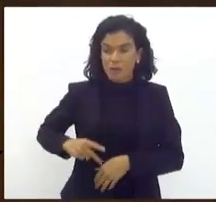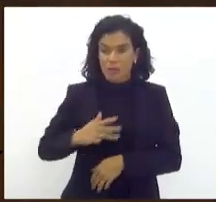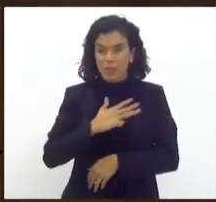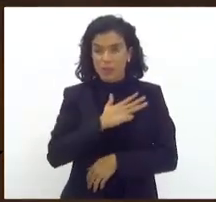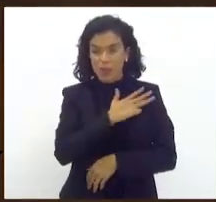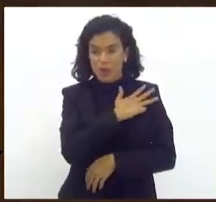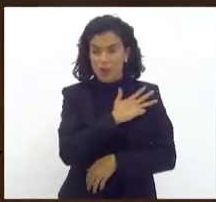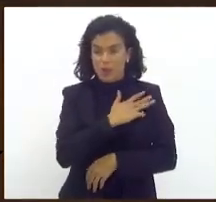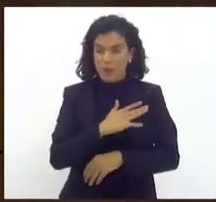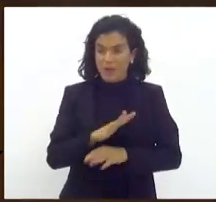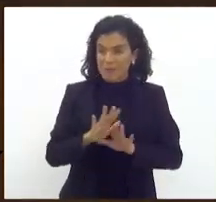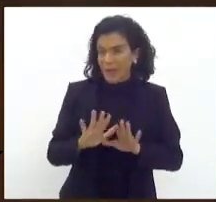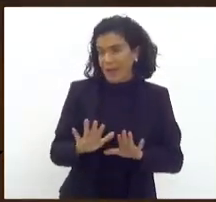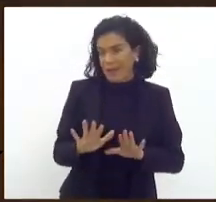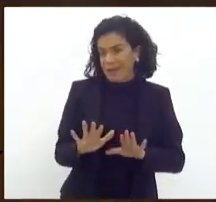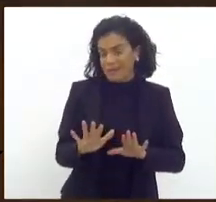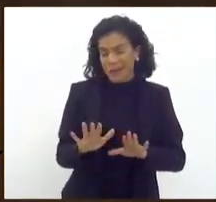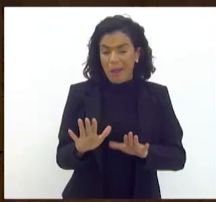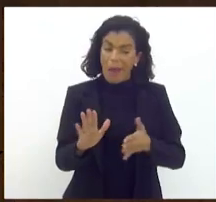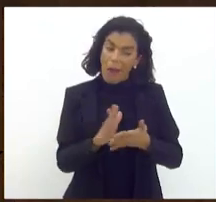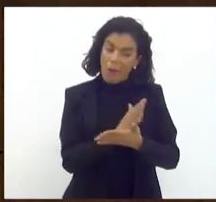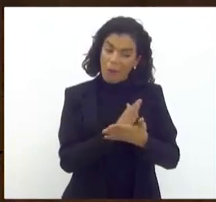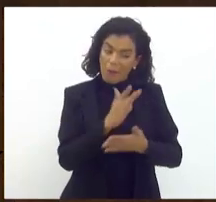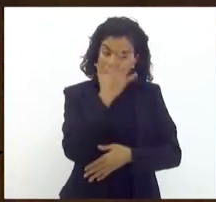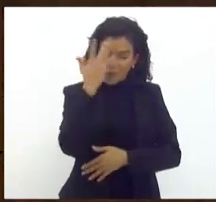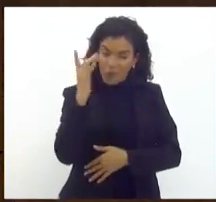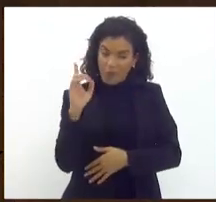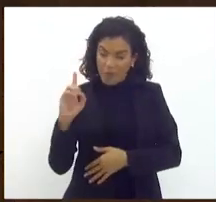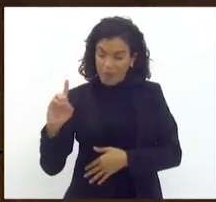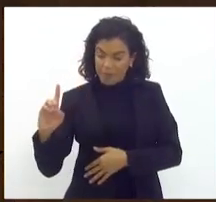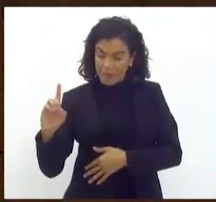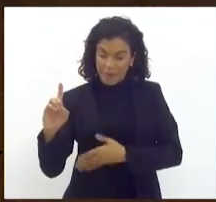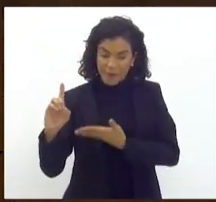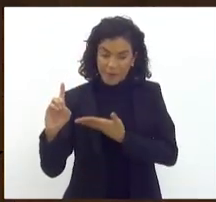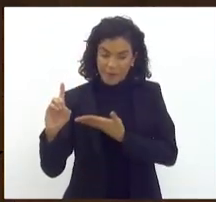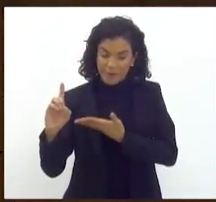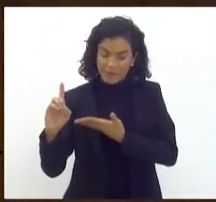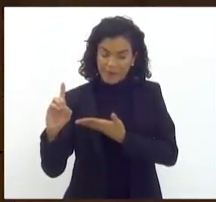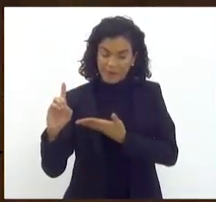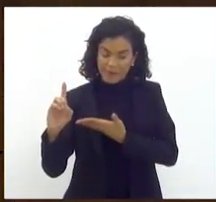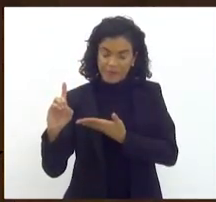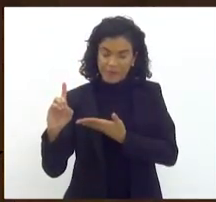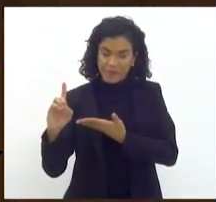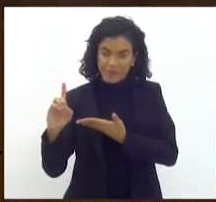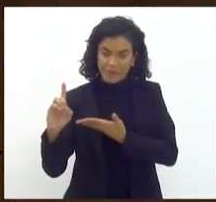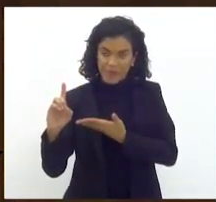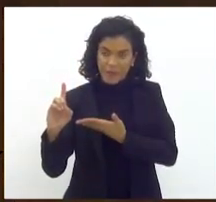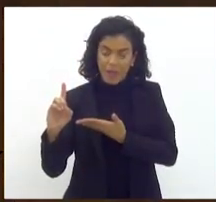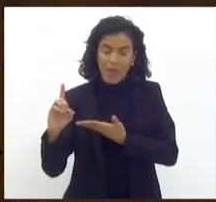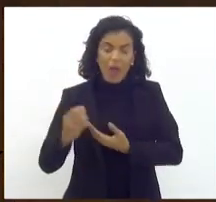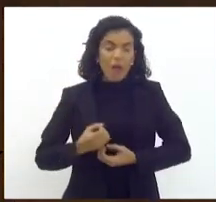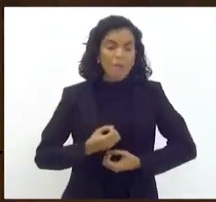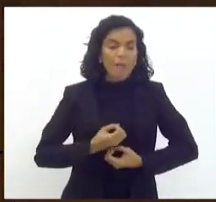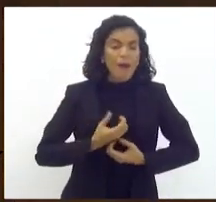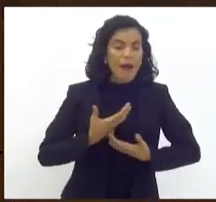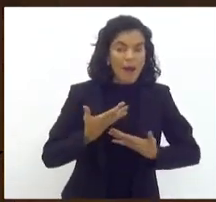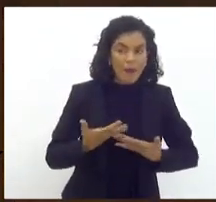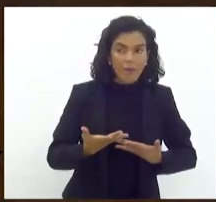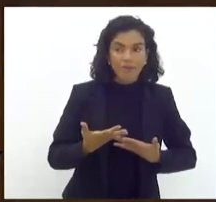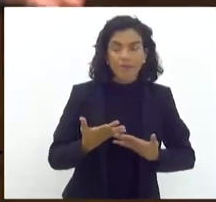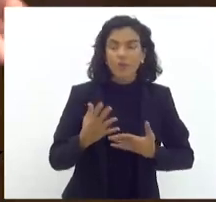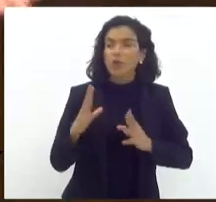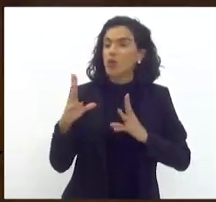mas basta alguém da direita vamos concluir por favor vem aqui falar